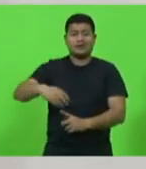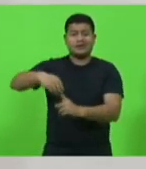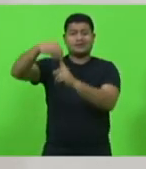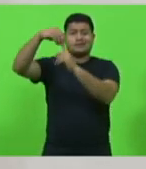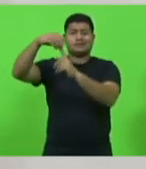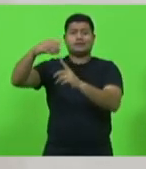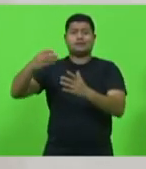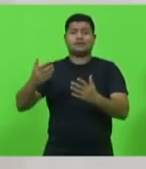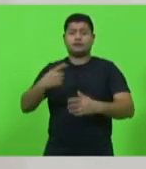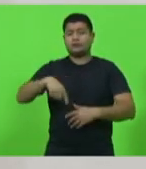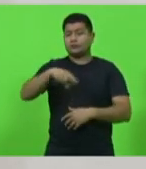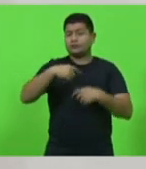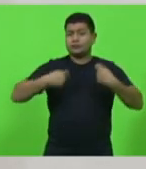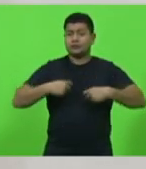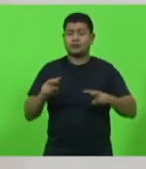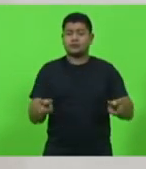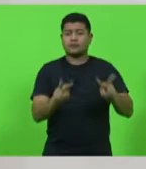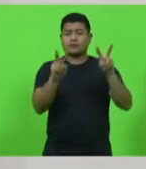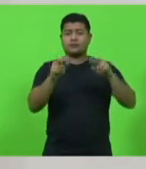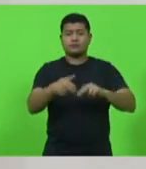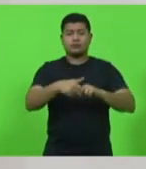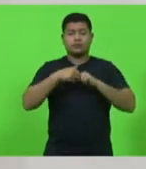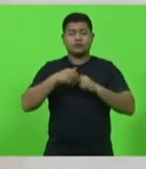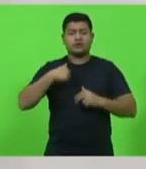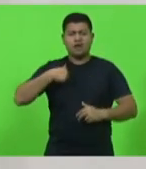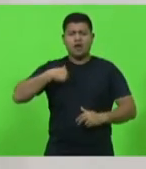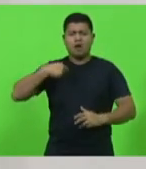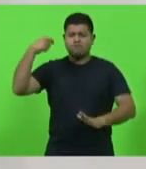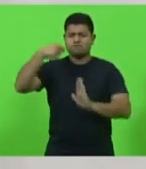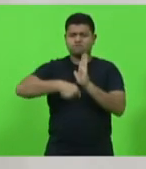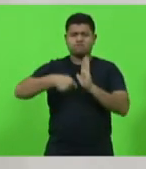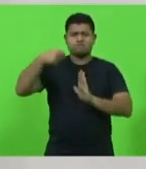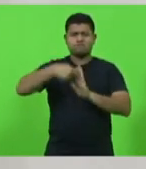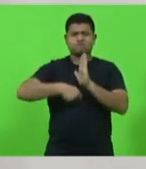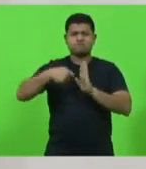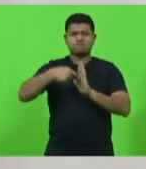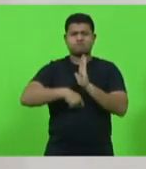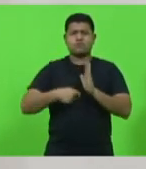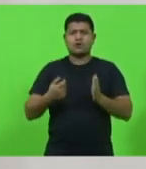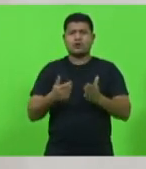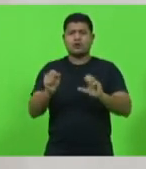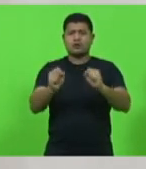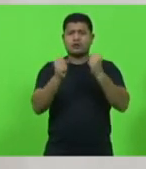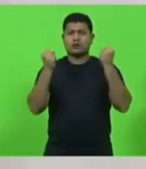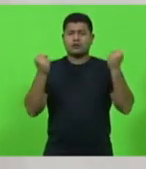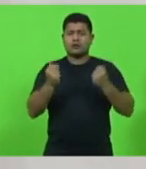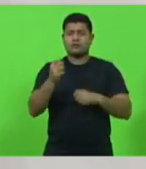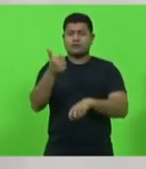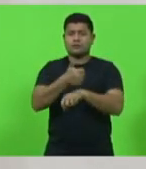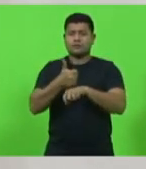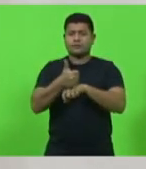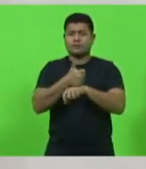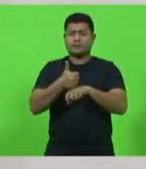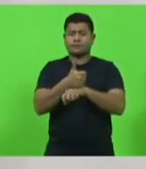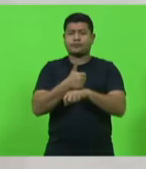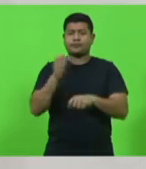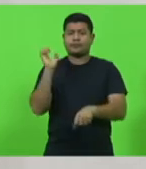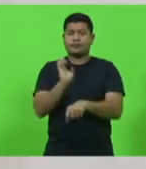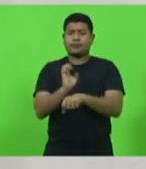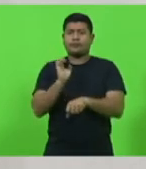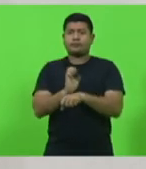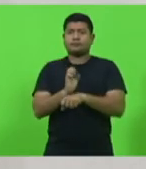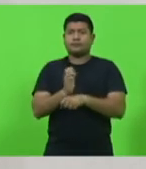temos que valorizar. Por isso, a minha luta em defesa dos profissionais do Estado